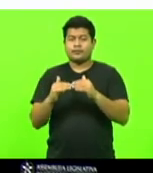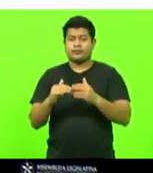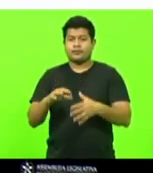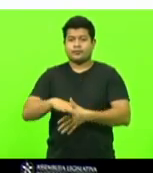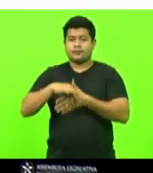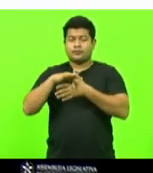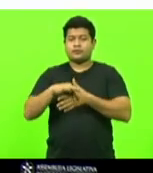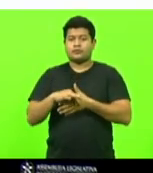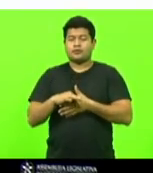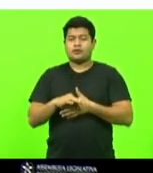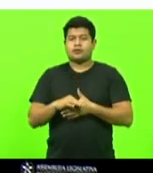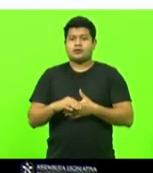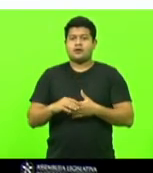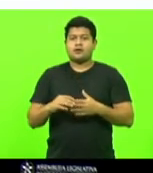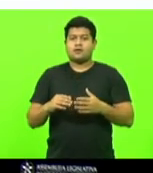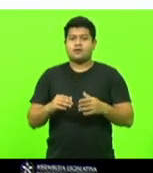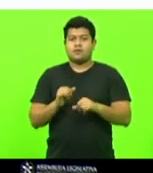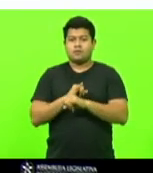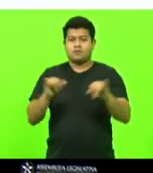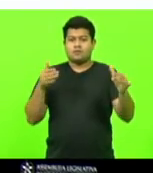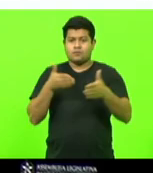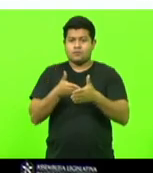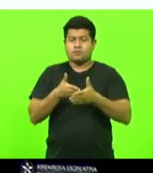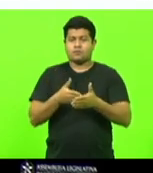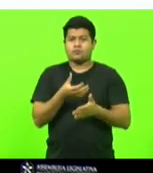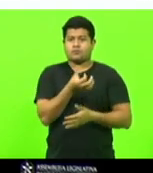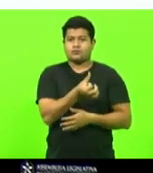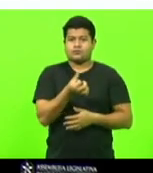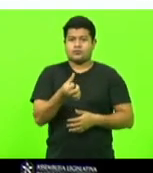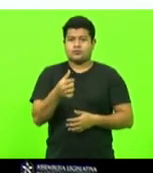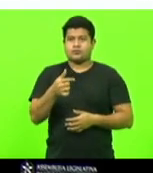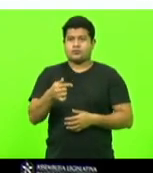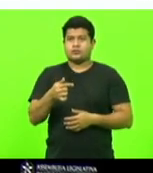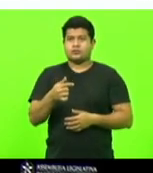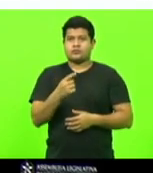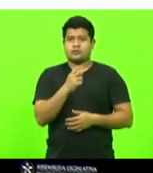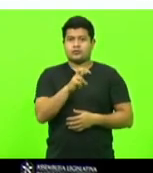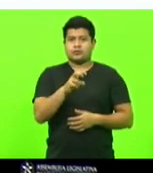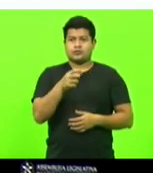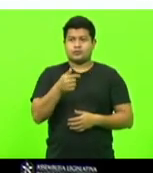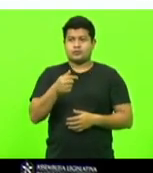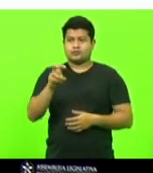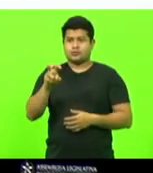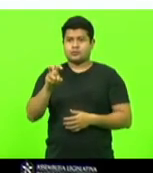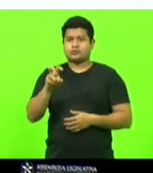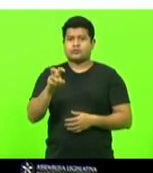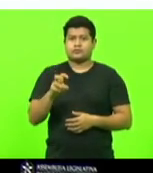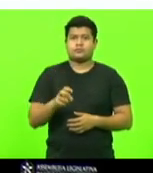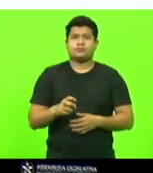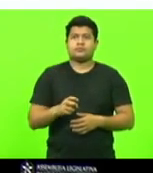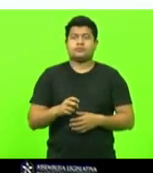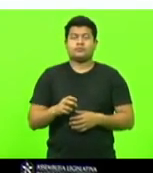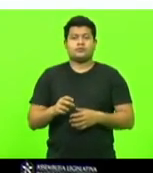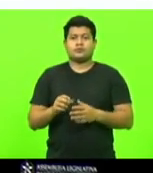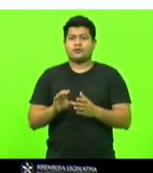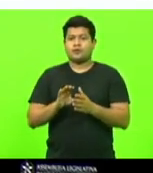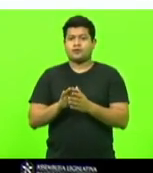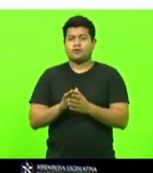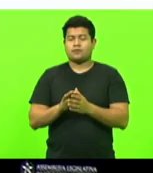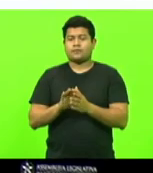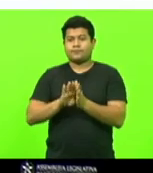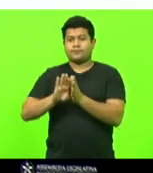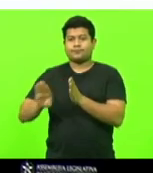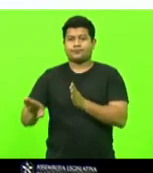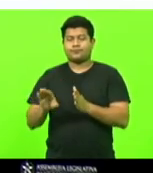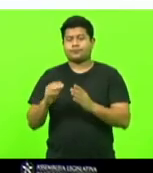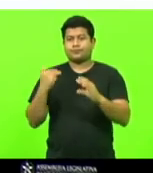de veto 617, 575 e 767 deixaram de ser apreciadas e foram